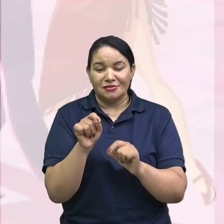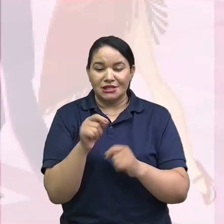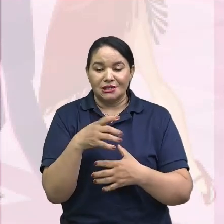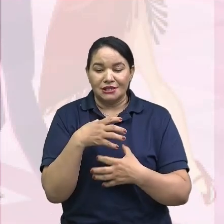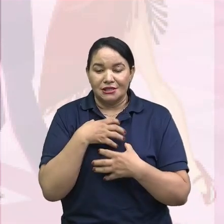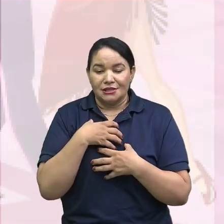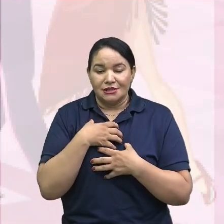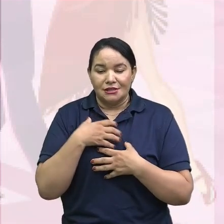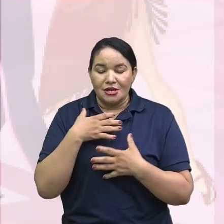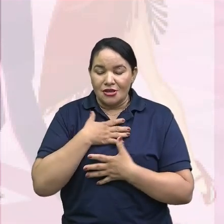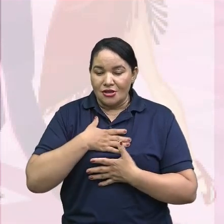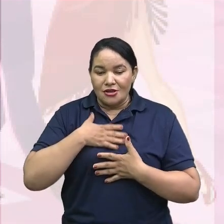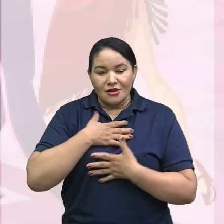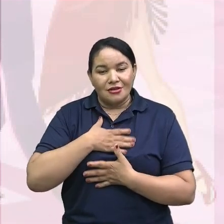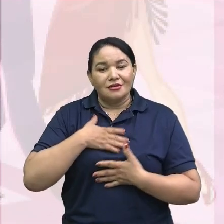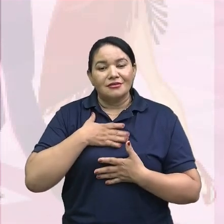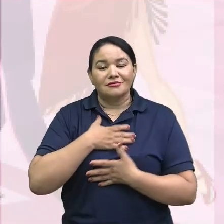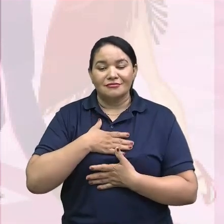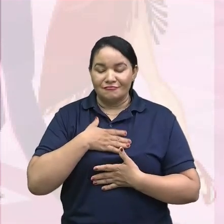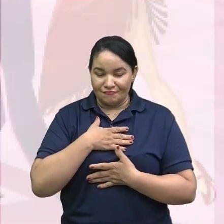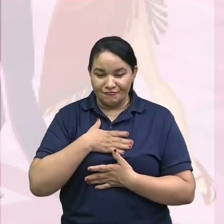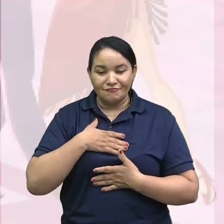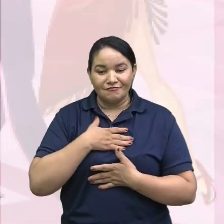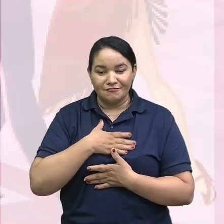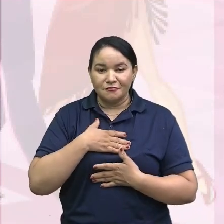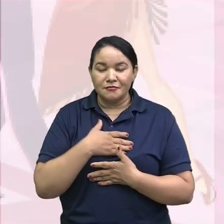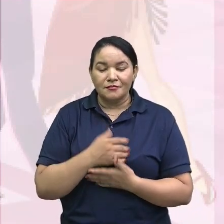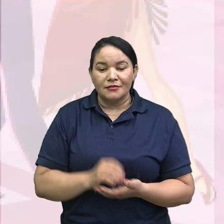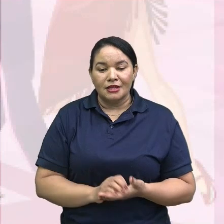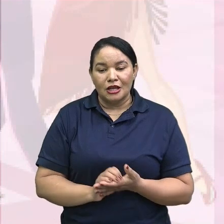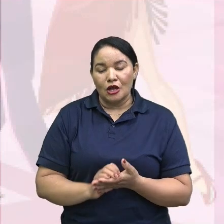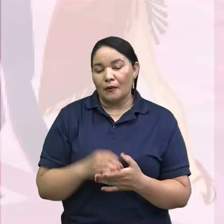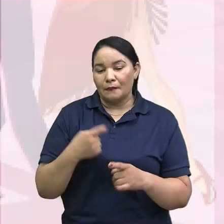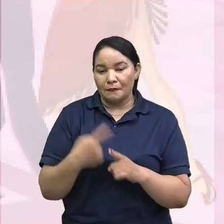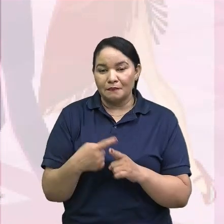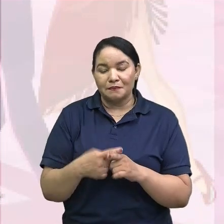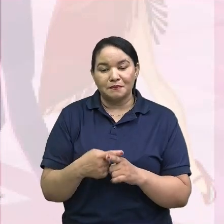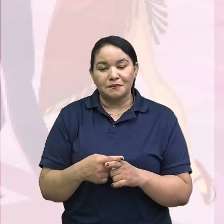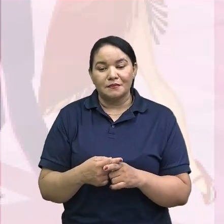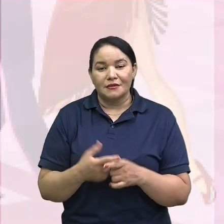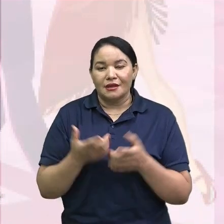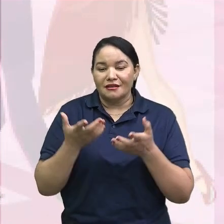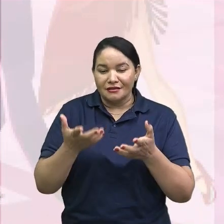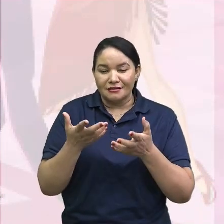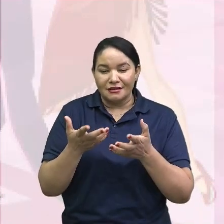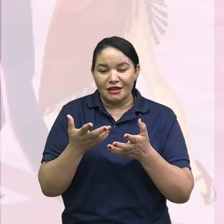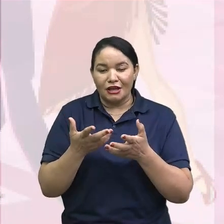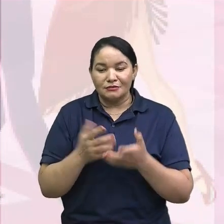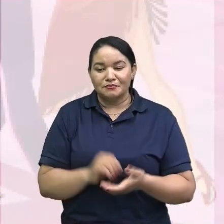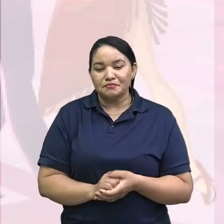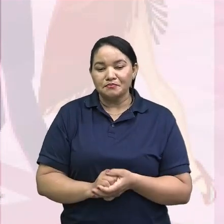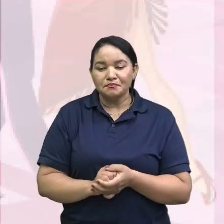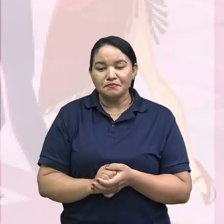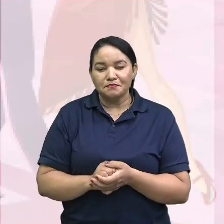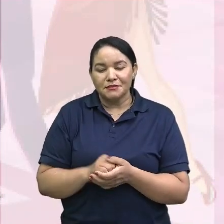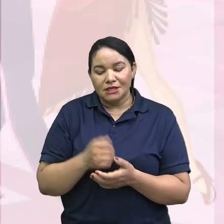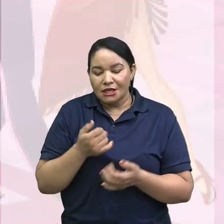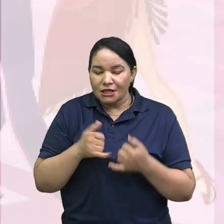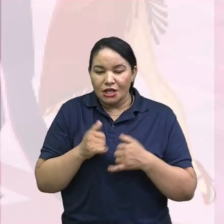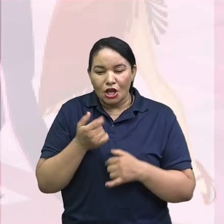de satisfação de praticar aquilo. Então, vai trazer ali os hormônios que vão